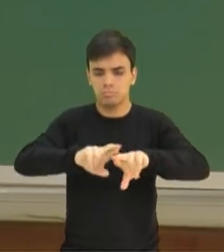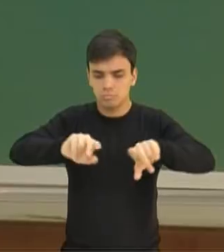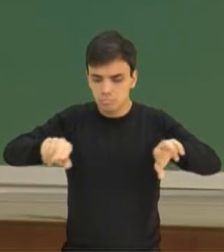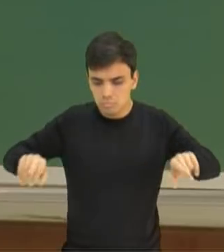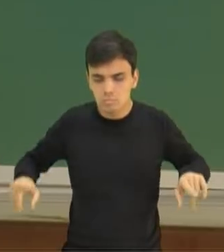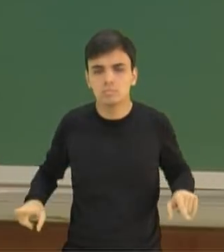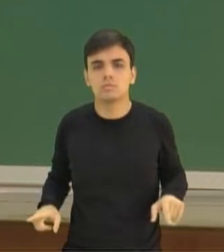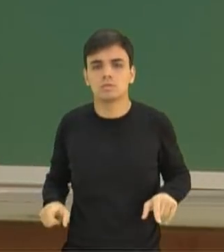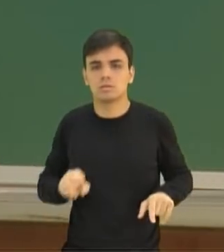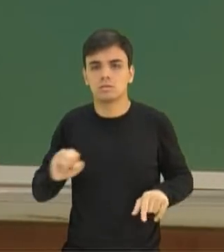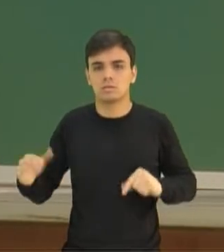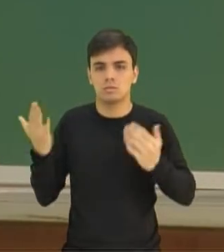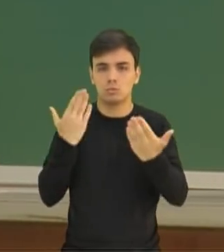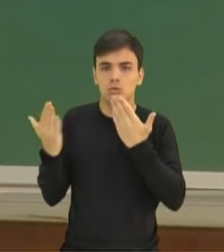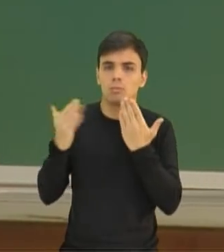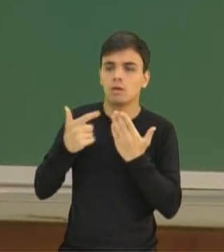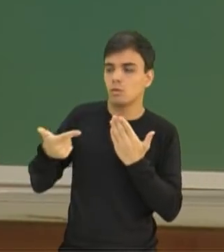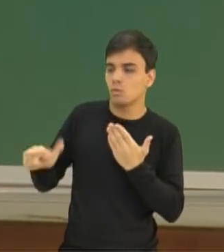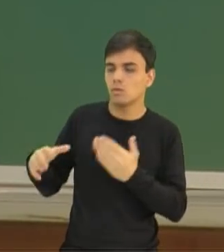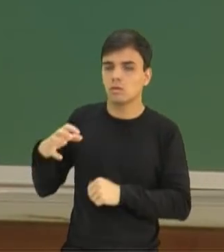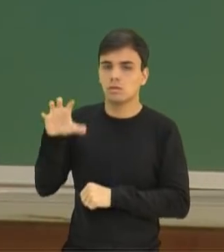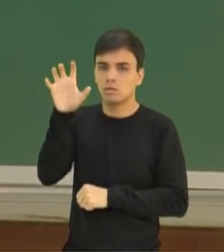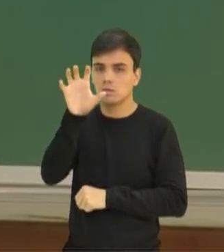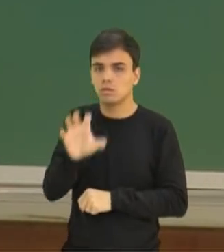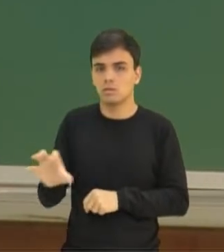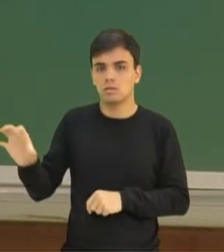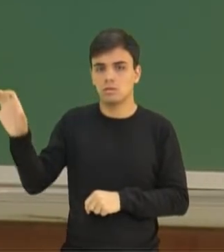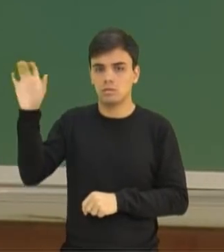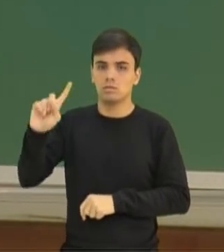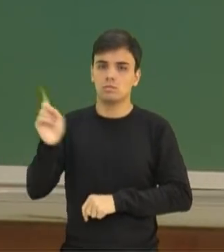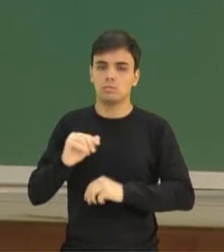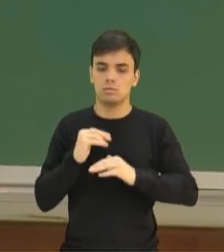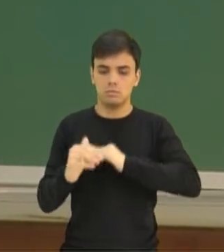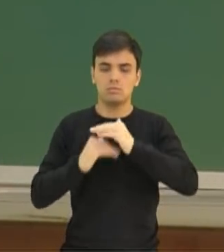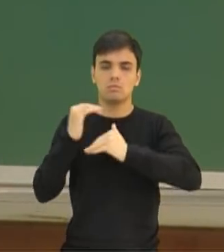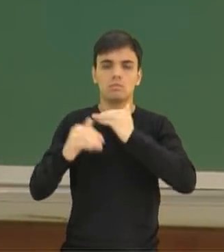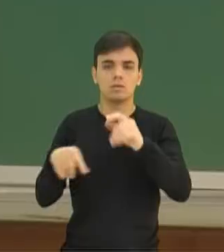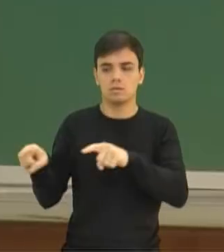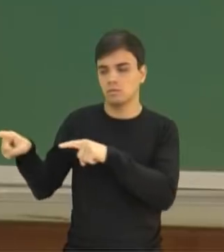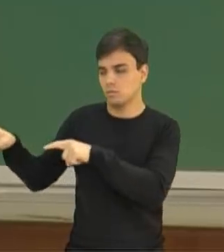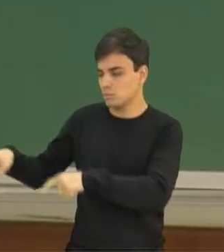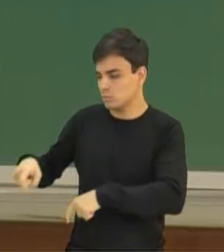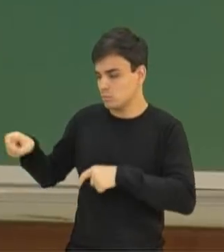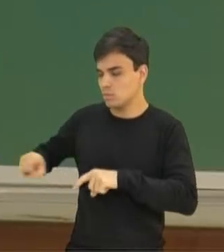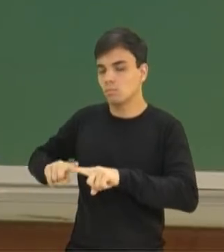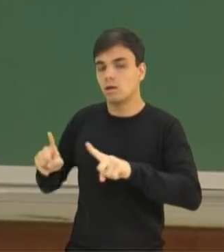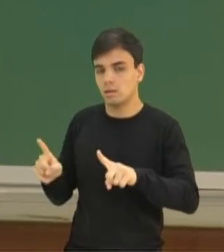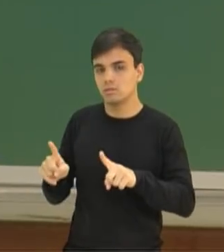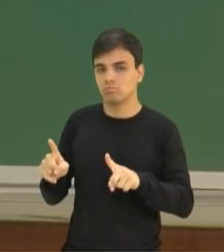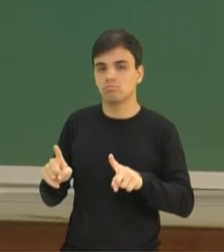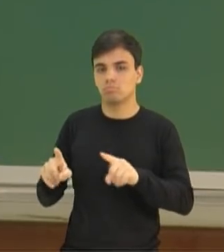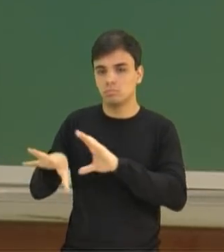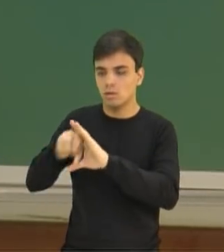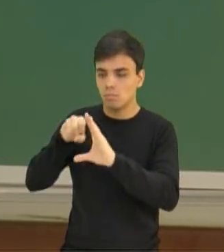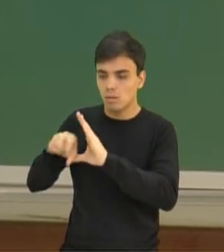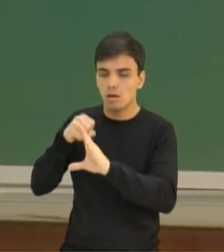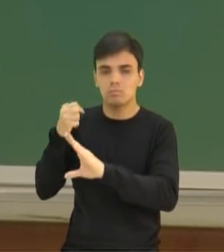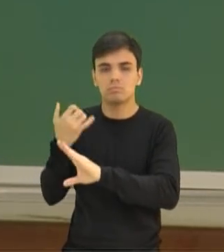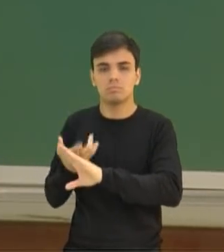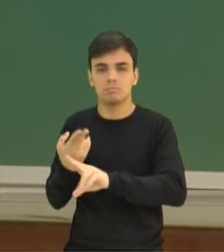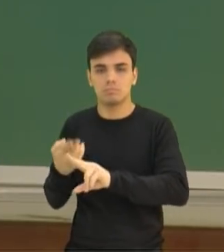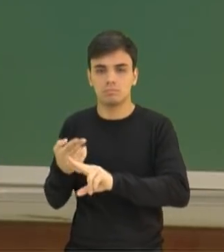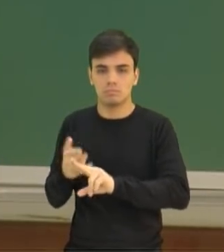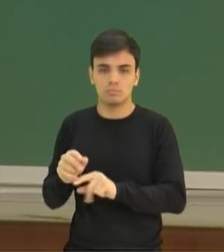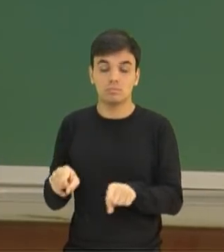Claro que se eu comparar com outras regiões ainda não é tão desenvolvida a questão da agricultura, mas do extrativismo, certo? Também existe